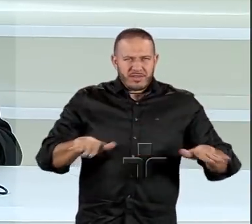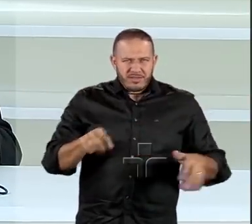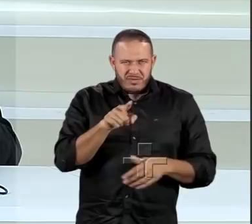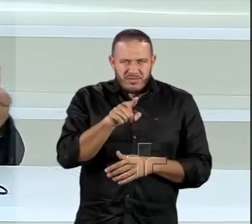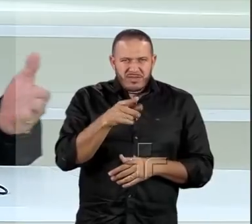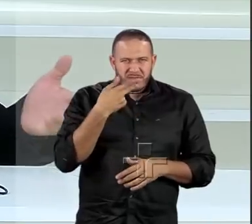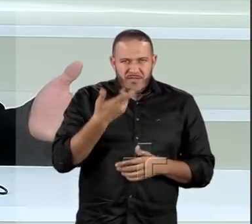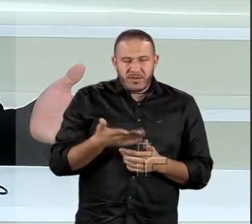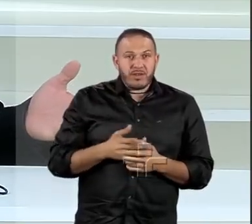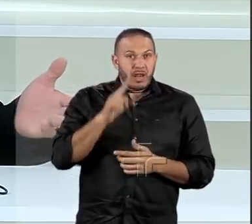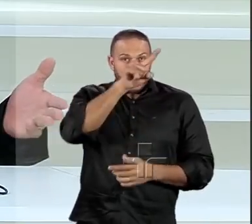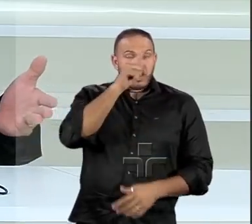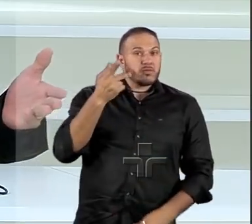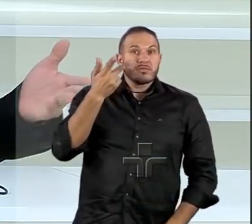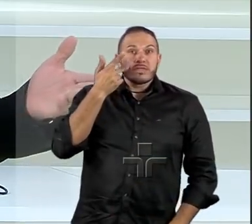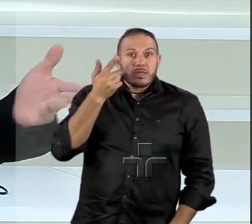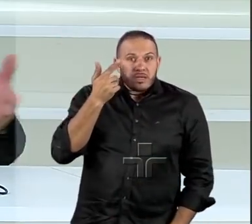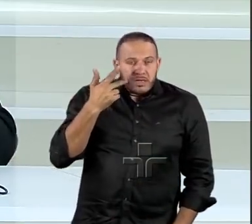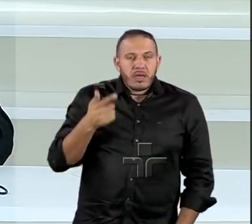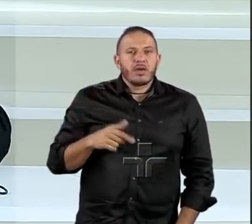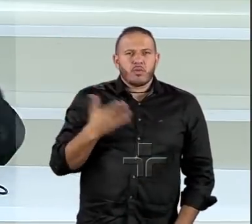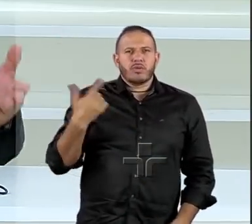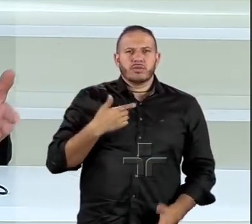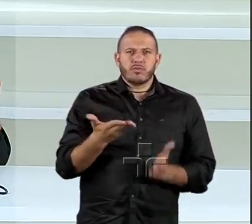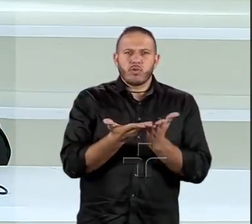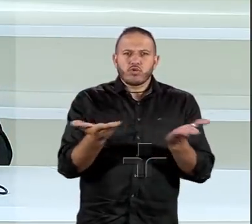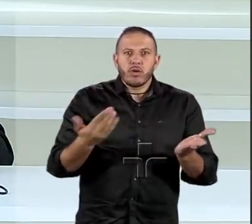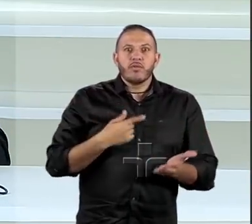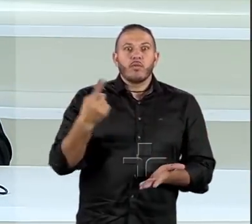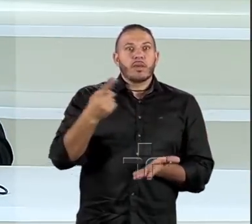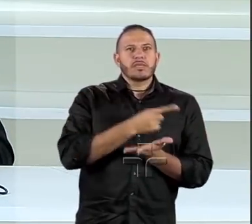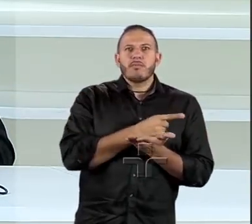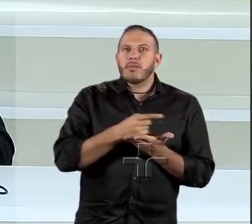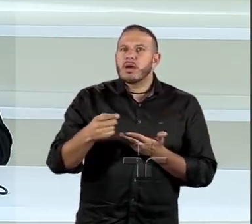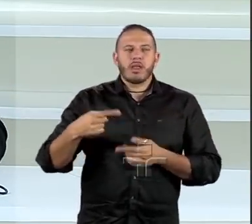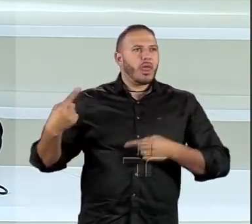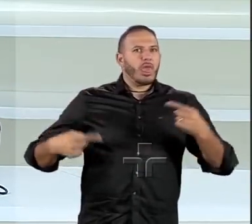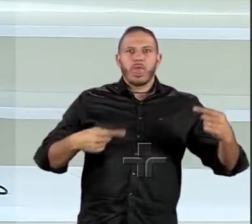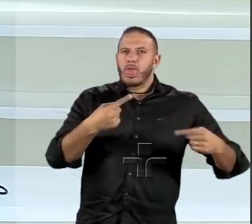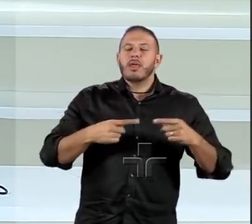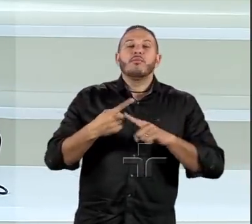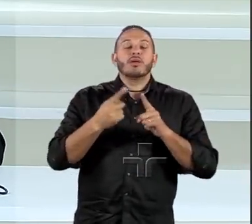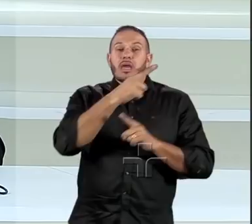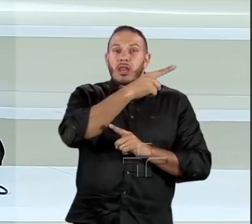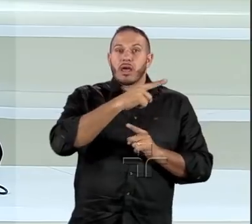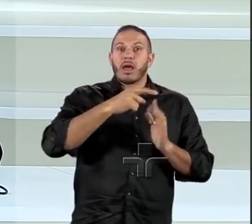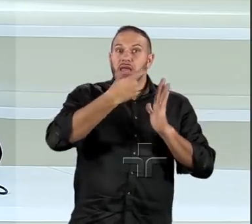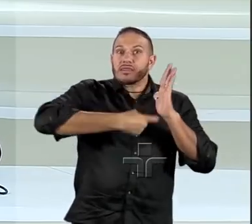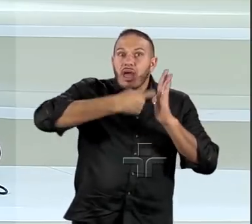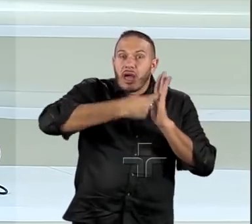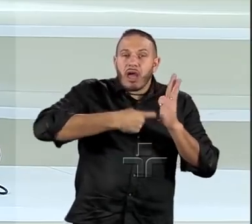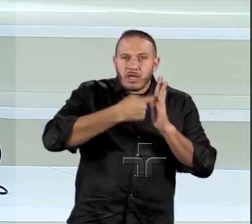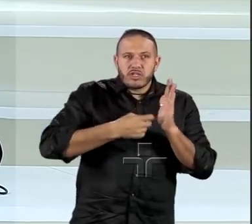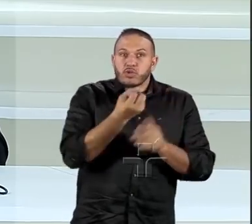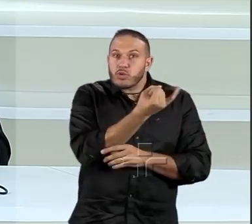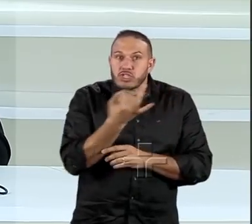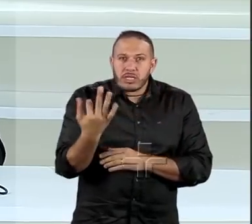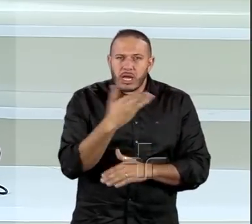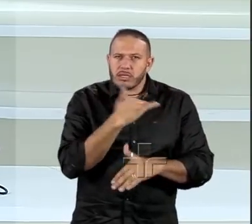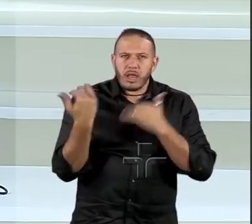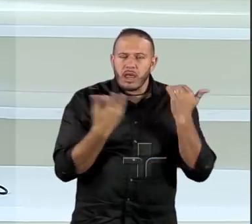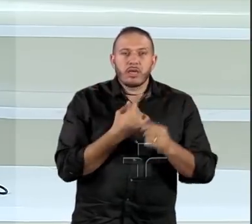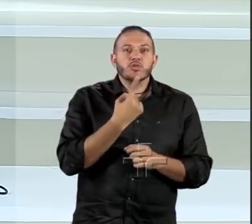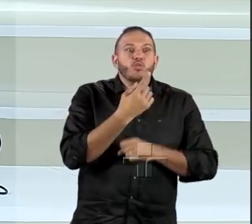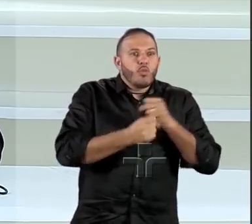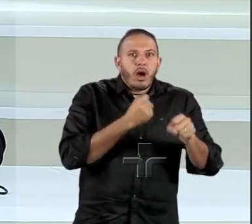infantil. No Ceará, quando colocou isso, foi uma semana de debate, porque a nossa taxa de mortalidade infantil havia aumentado de um ano